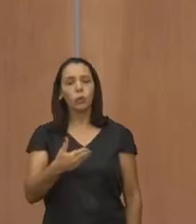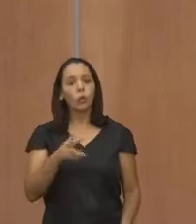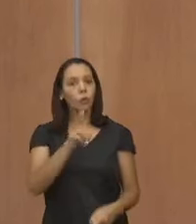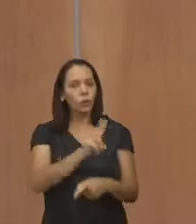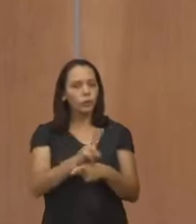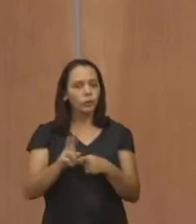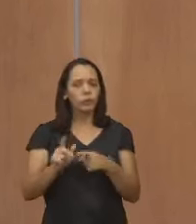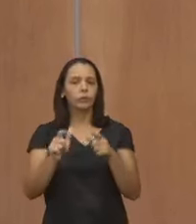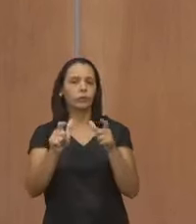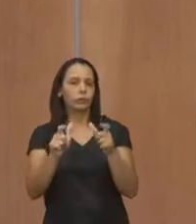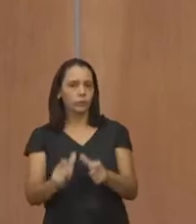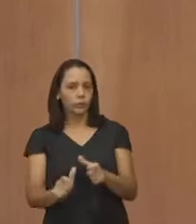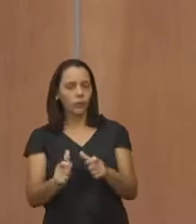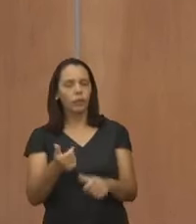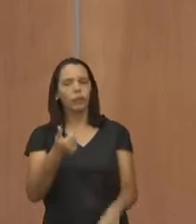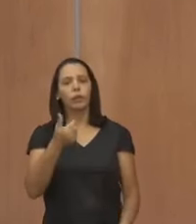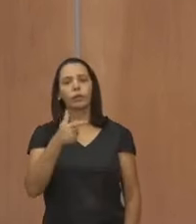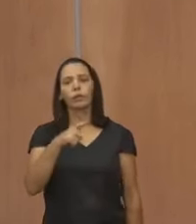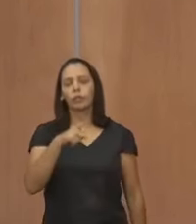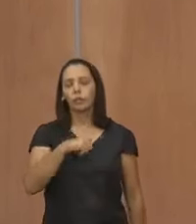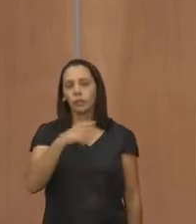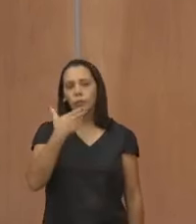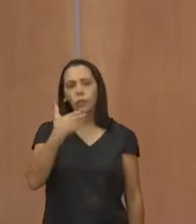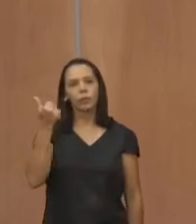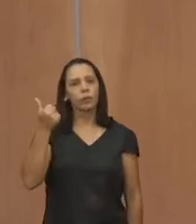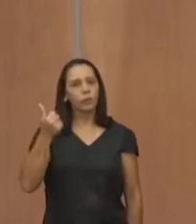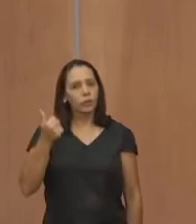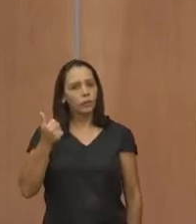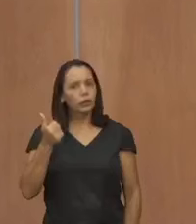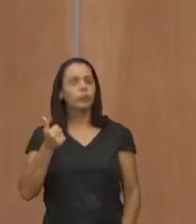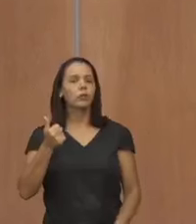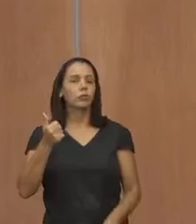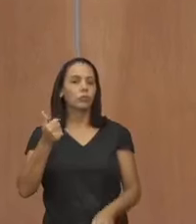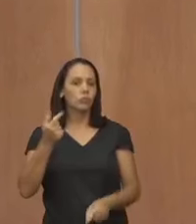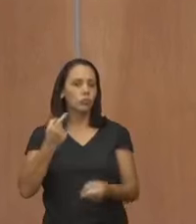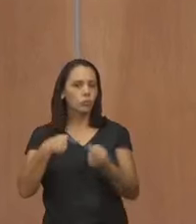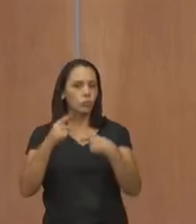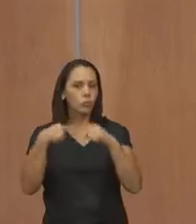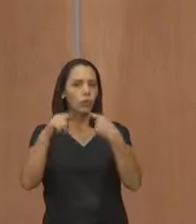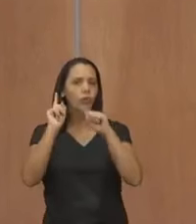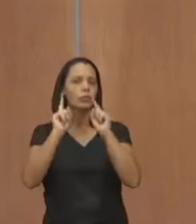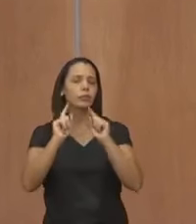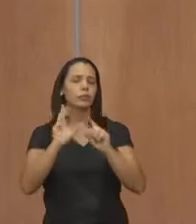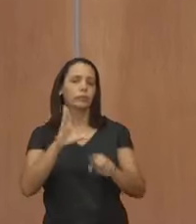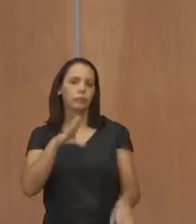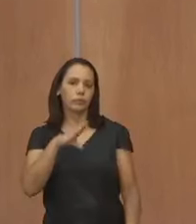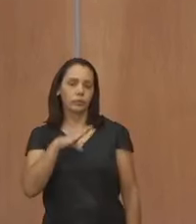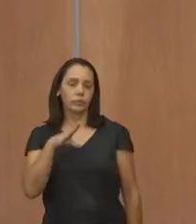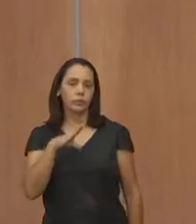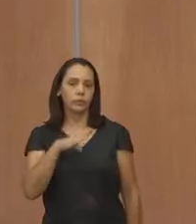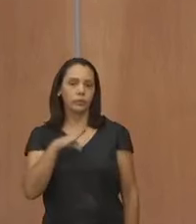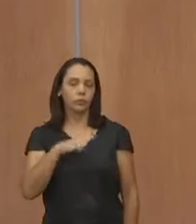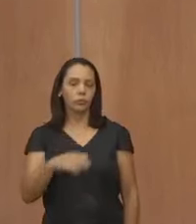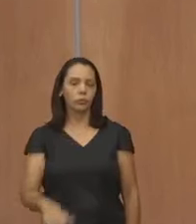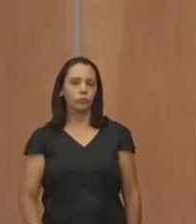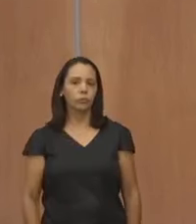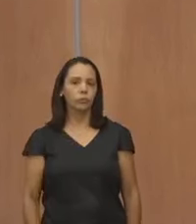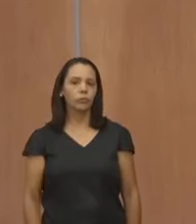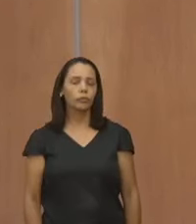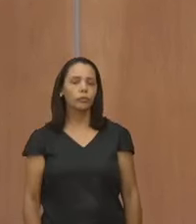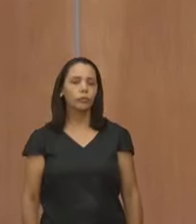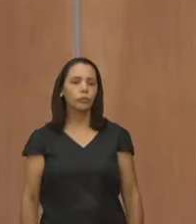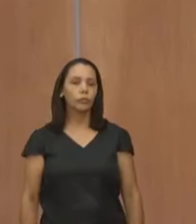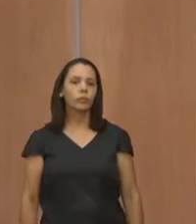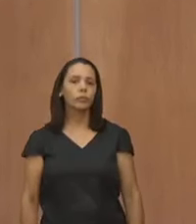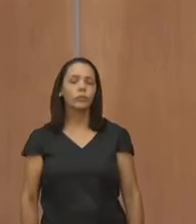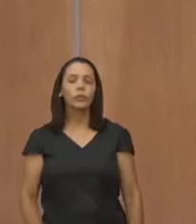impulsionar melhorias contínuas e promover o avanço global da cidade, respondendo de maneira mais ágil